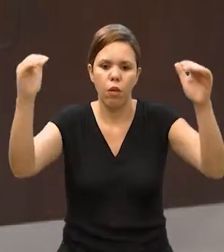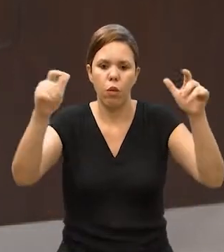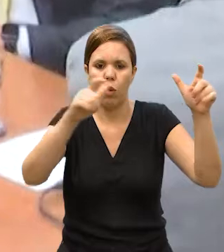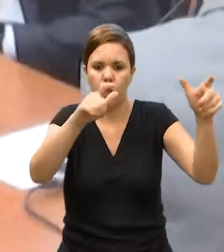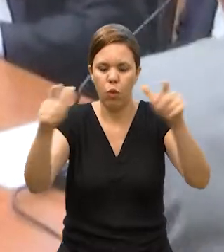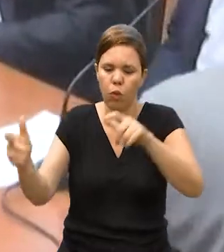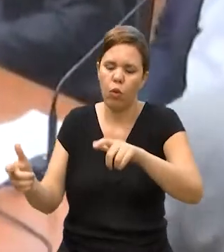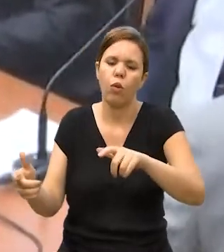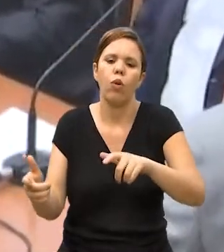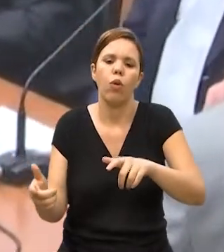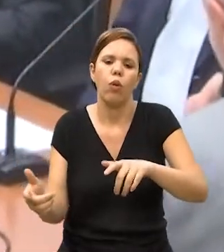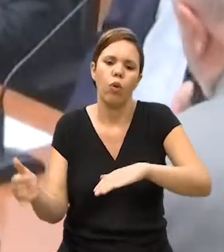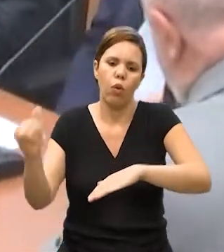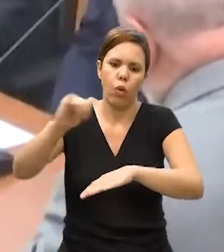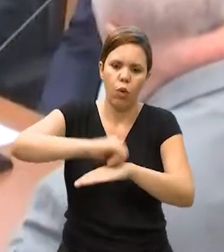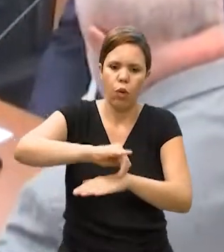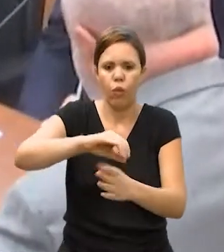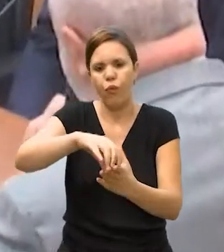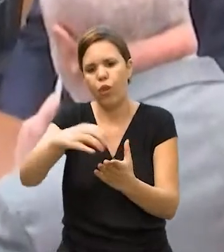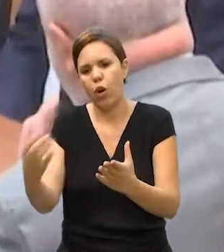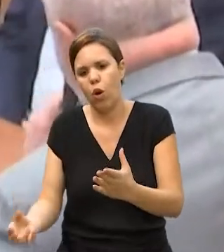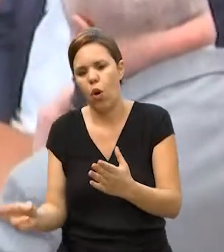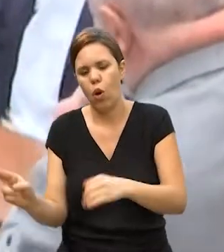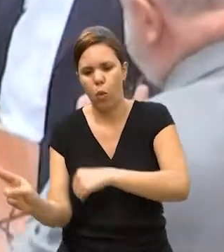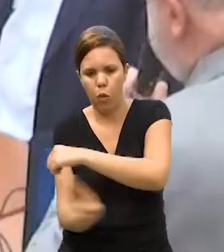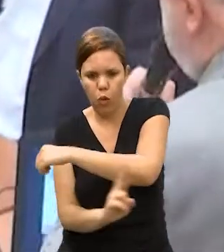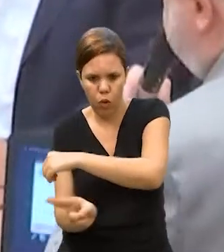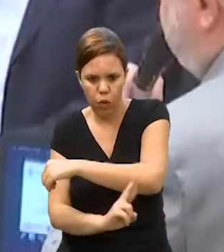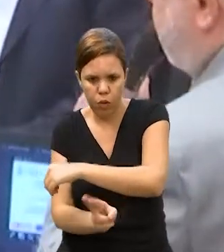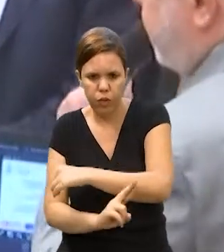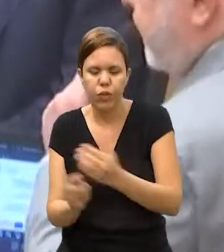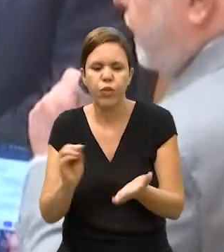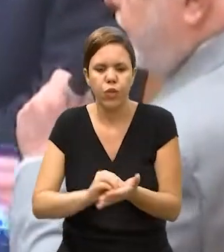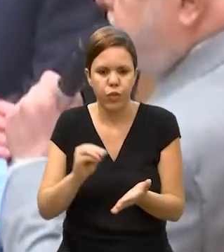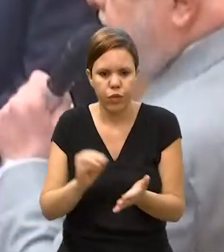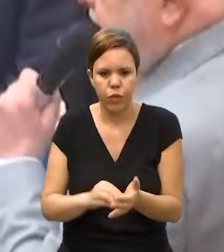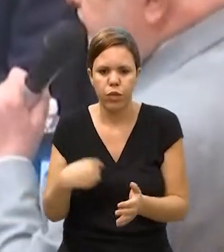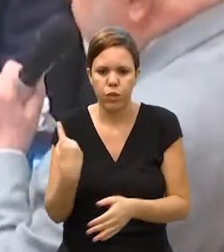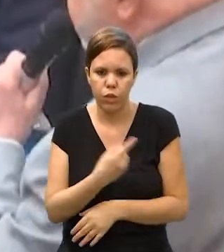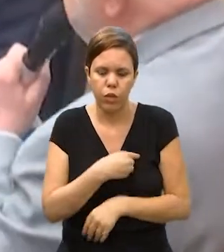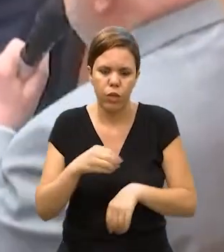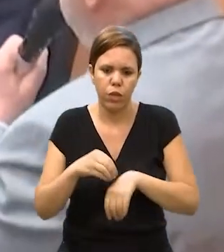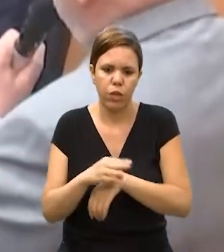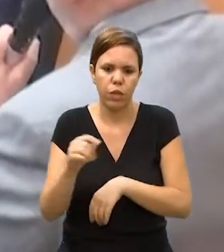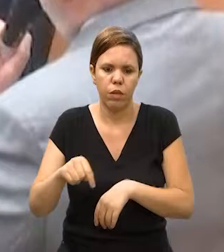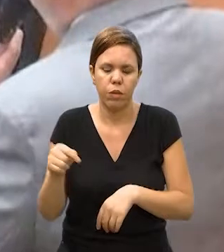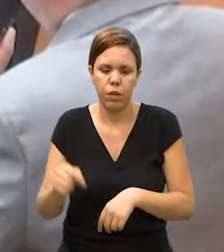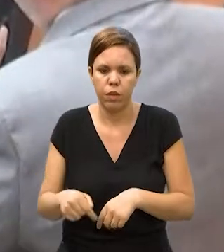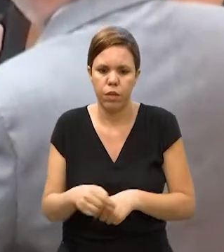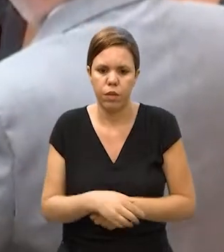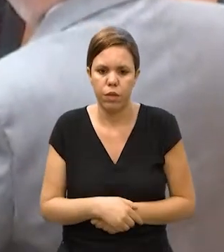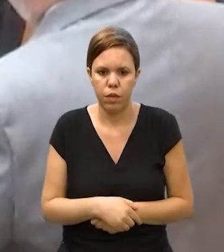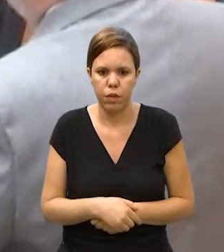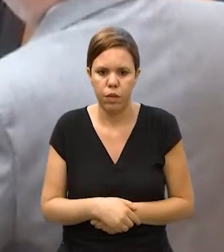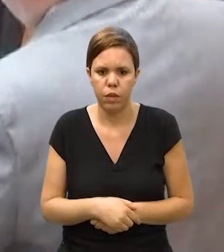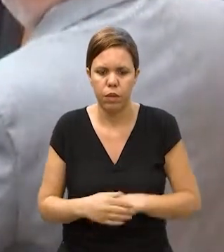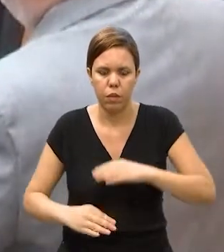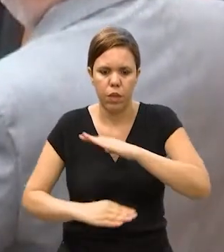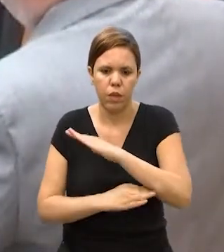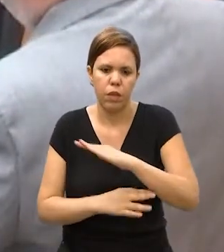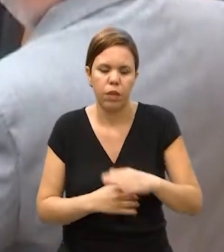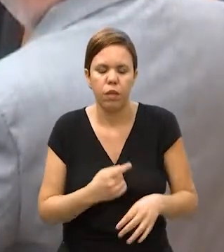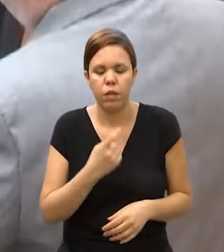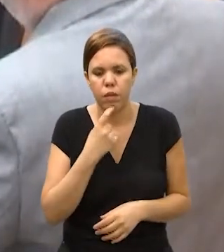de Viracopos, rodovias, então faltava nós trazermos aqui para a Câmara Municipal